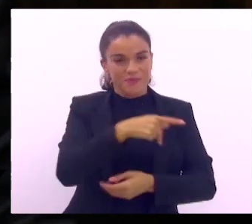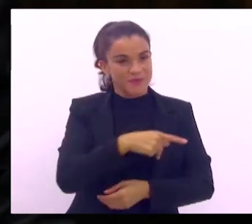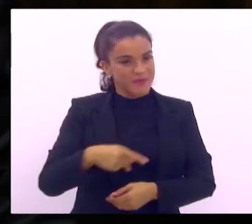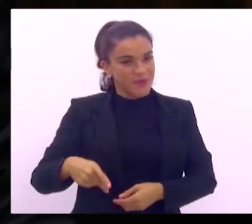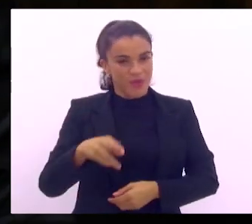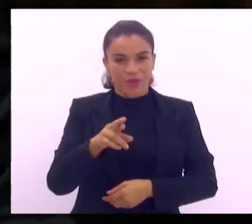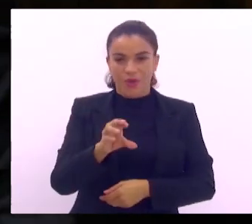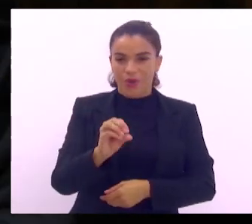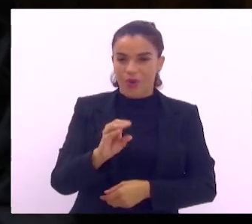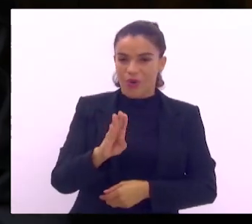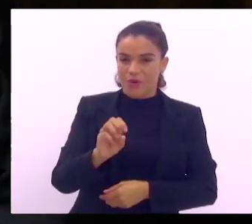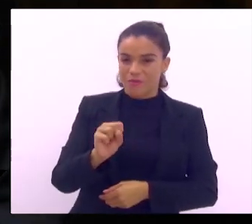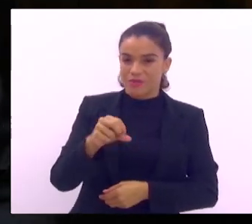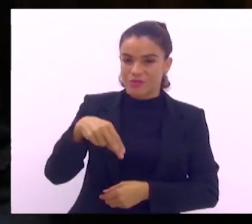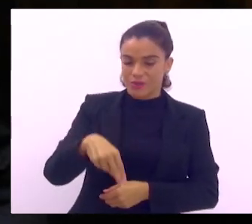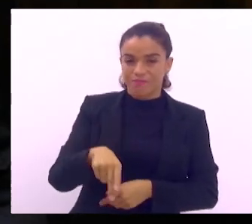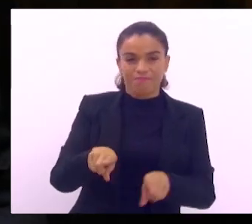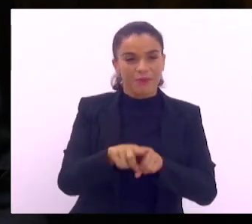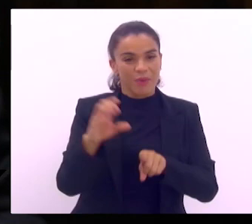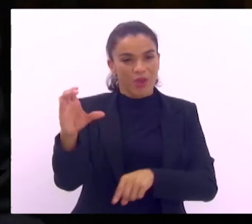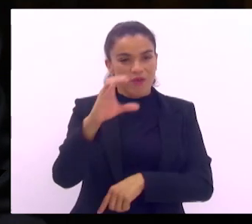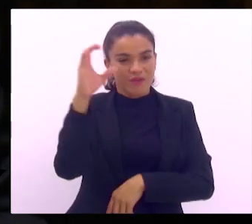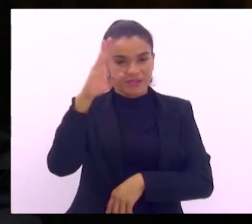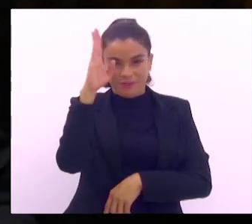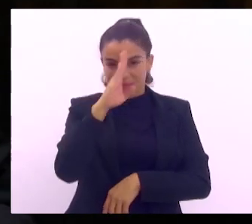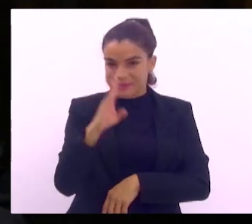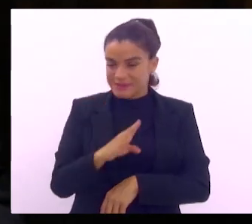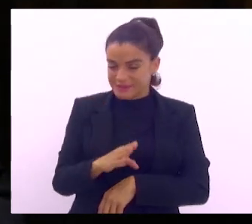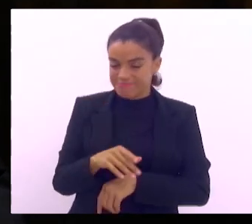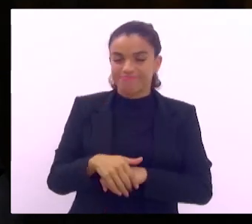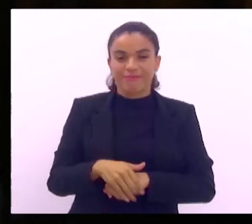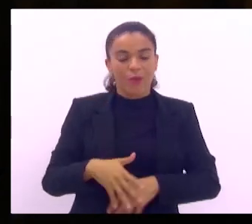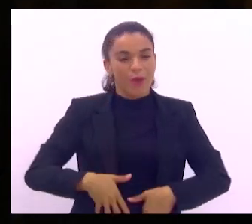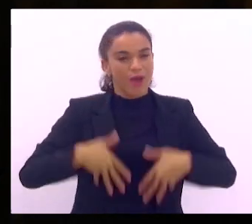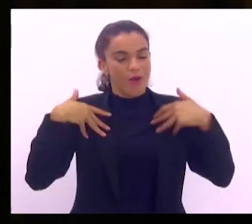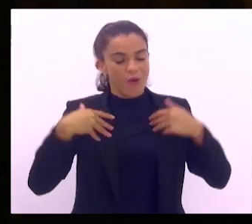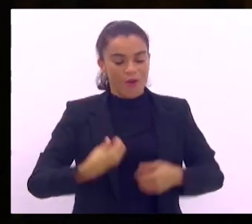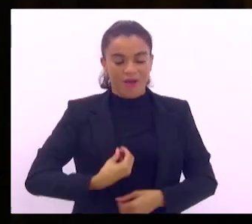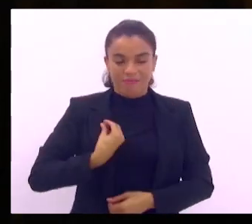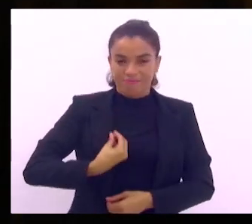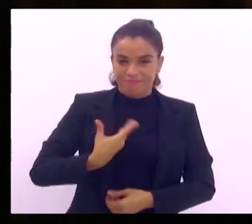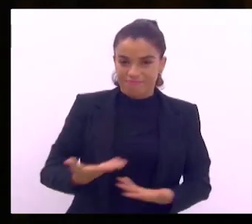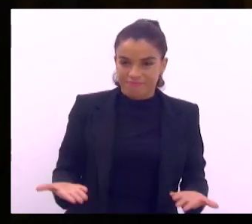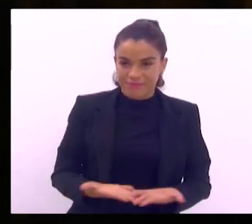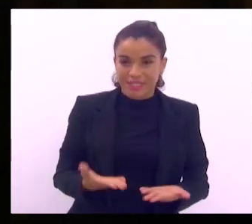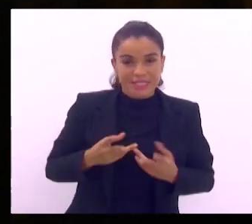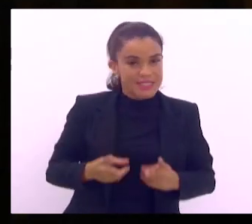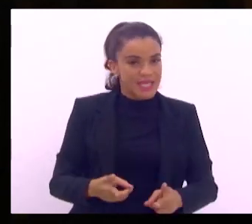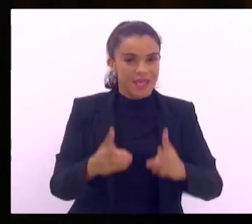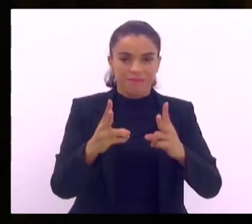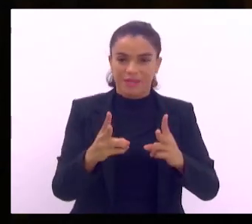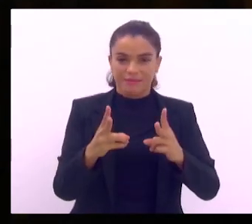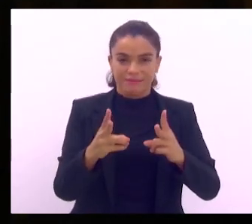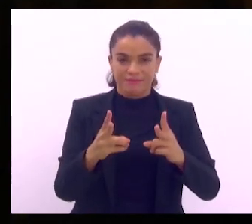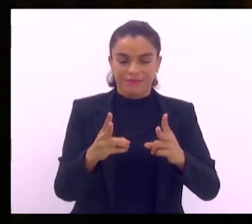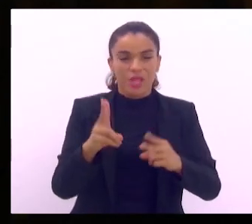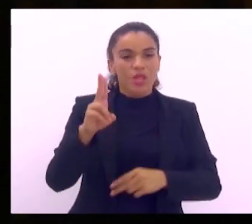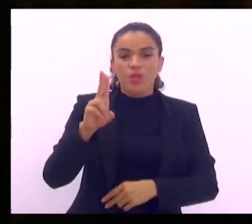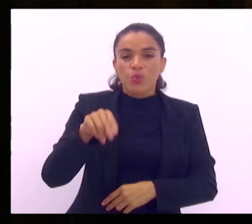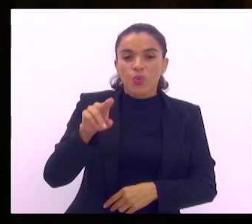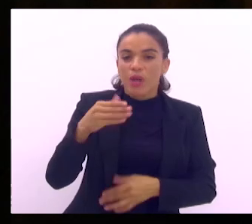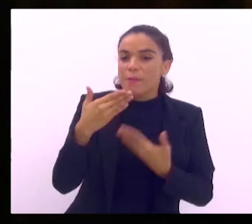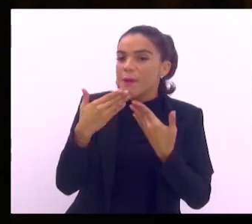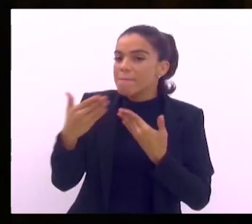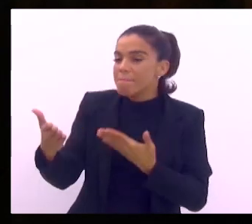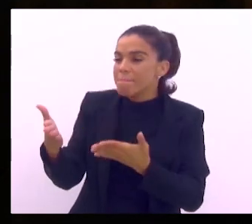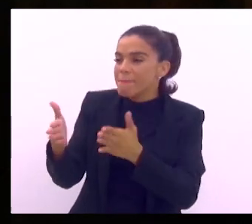Robson Maia, obrigado. Para a Confederação Brasileira de Atletismo, é uma honra estar aqui e sempre estaremos, repito, não para pedir,